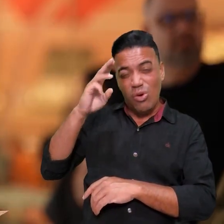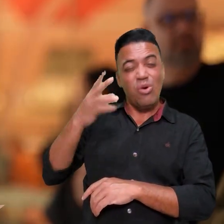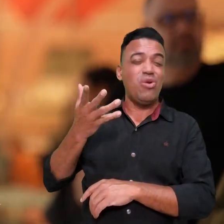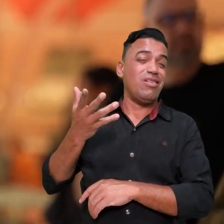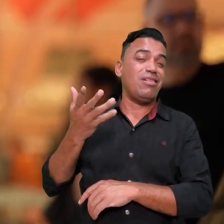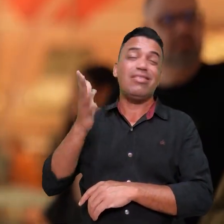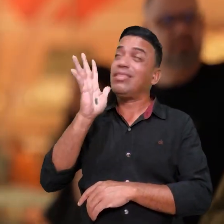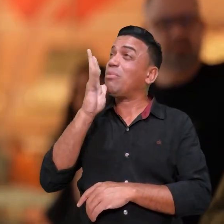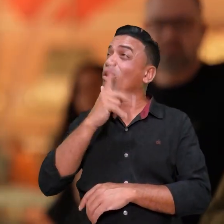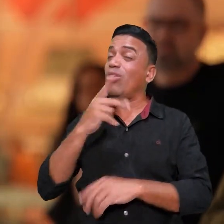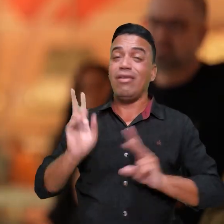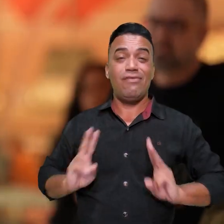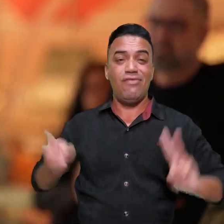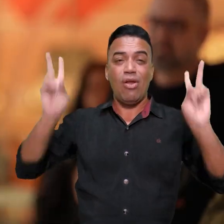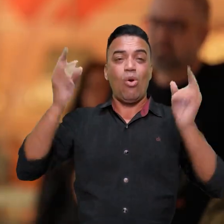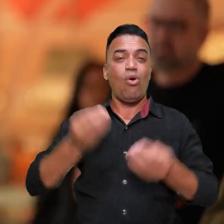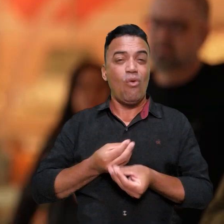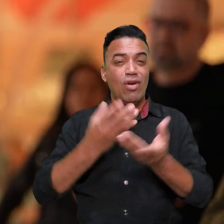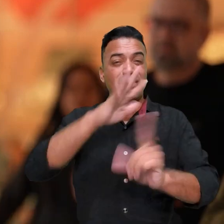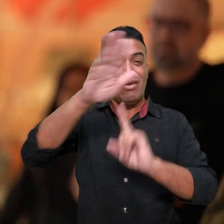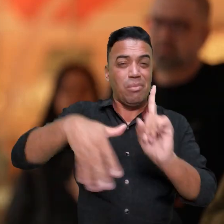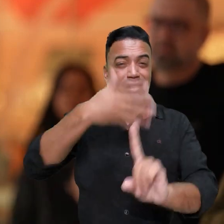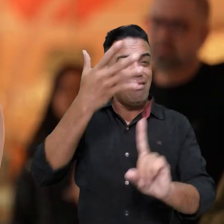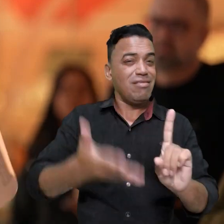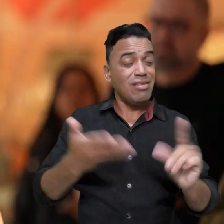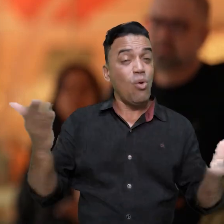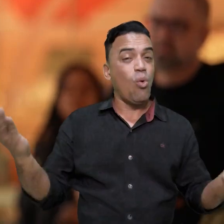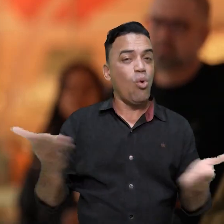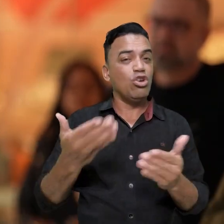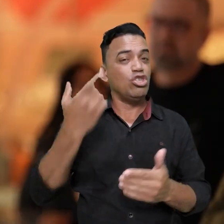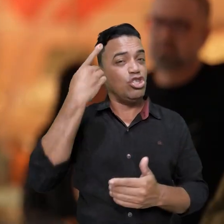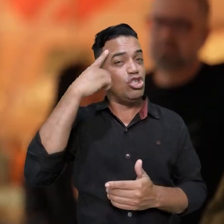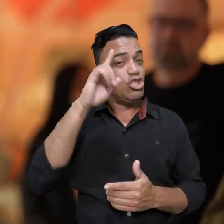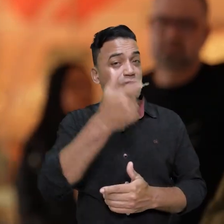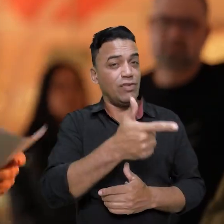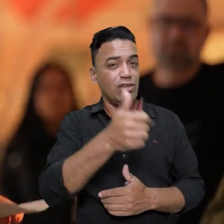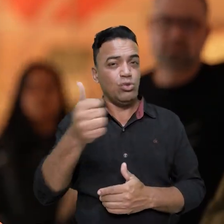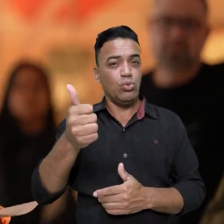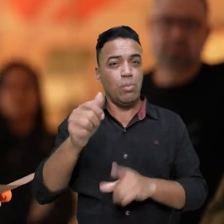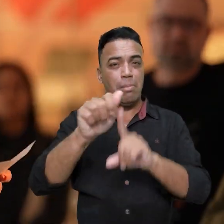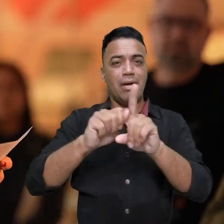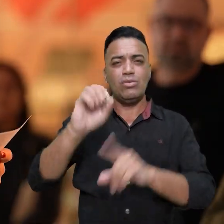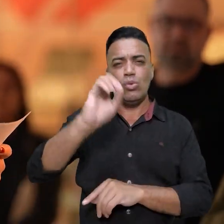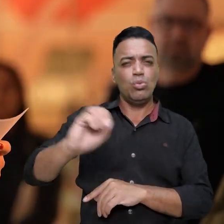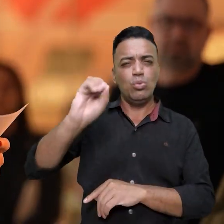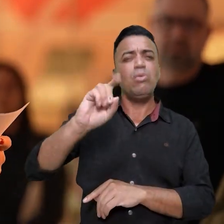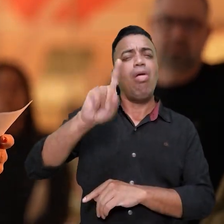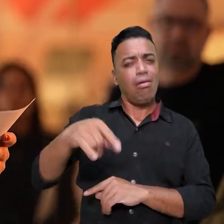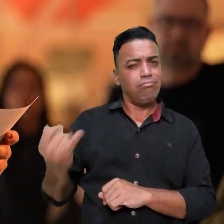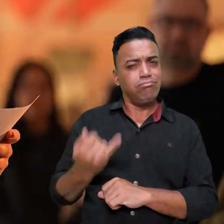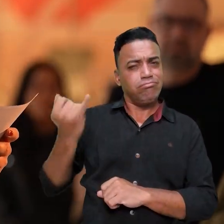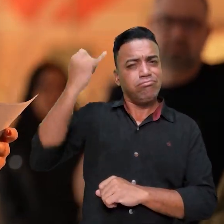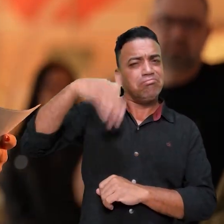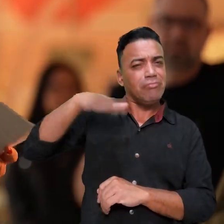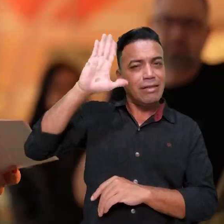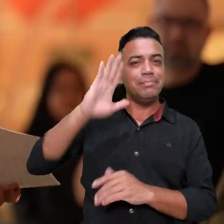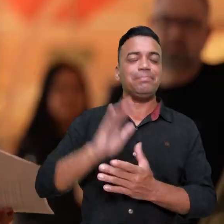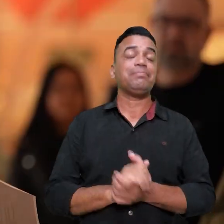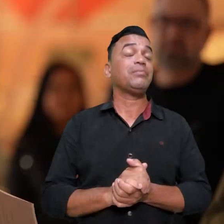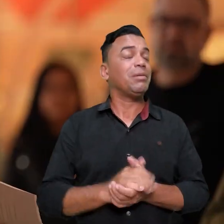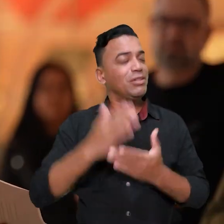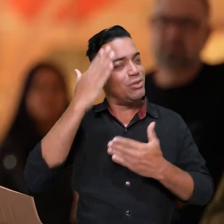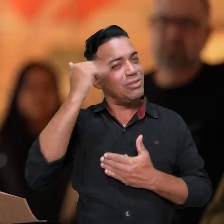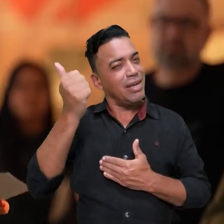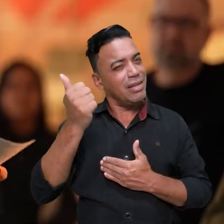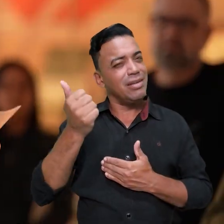tão importantes como Conceição, a gente fazer isso hoje, aqui, nesse dia 21 de outubro, é muito relevante. Mas eu sei que vocês